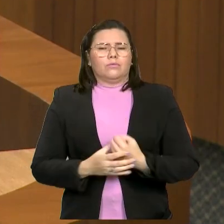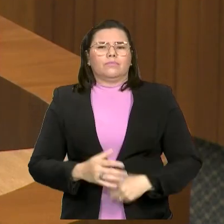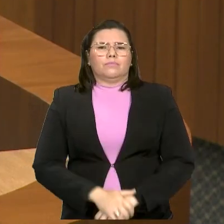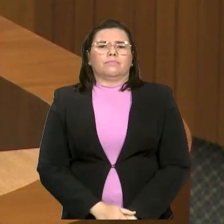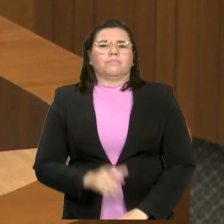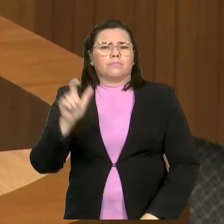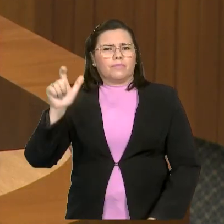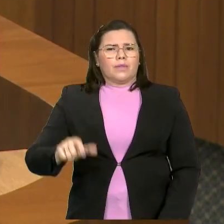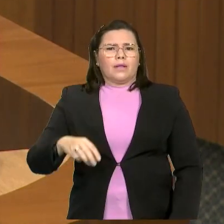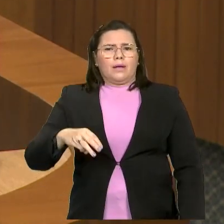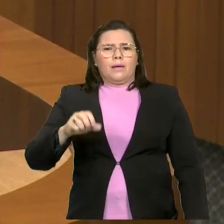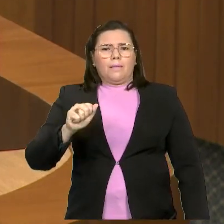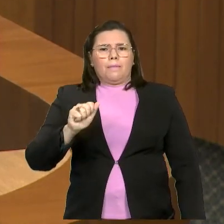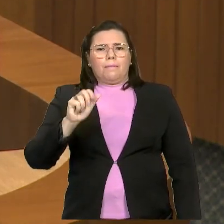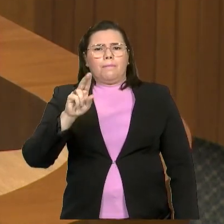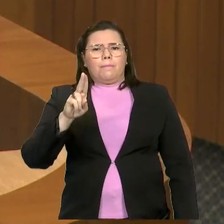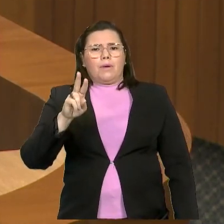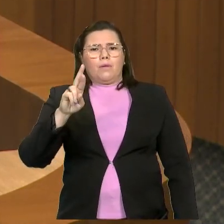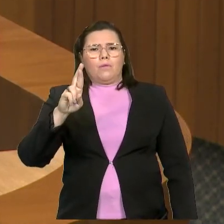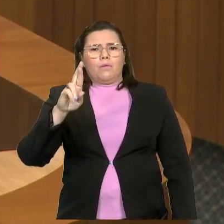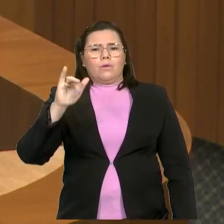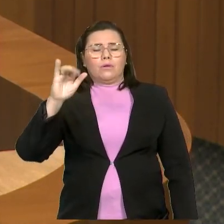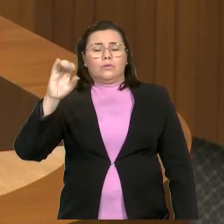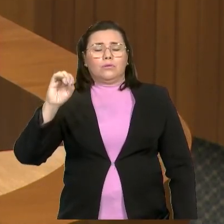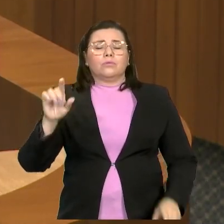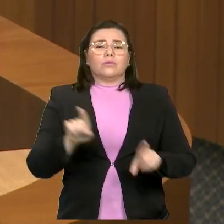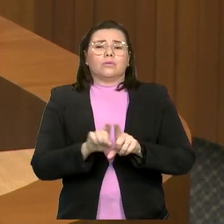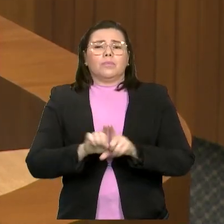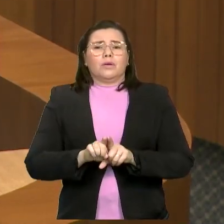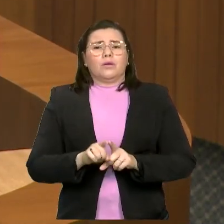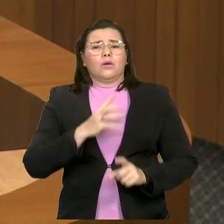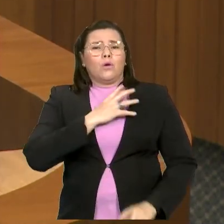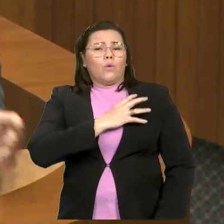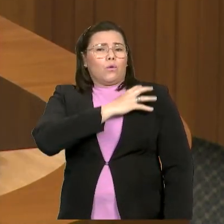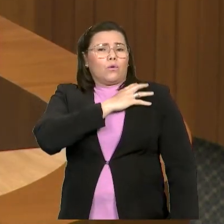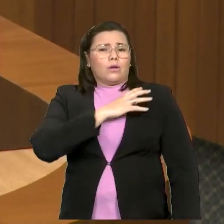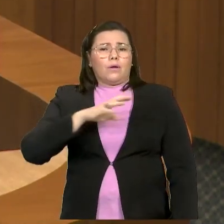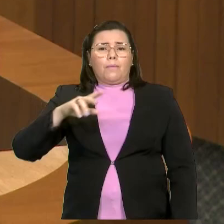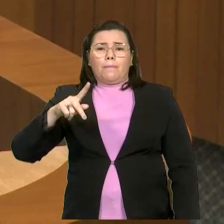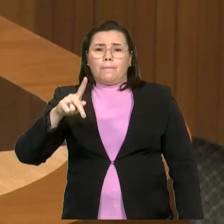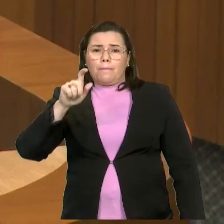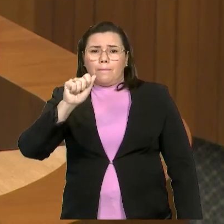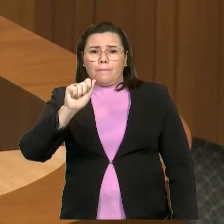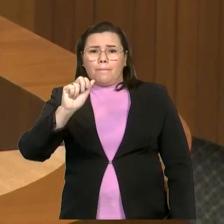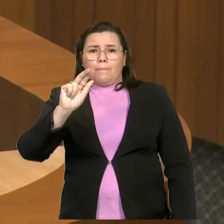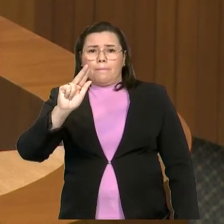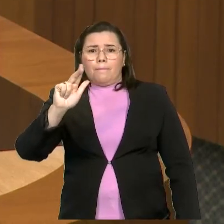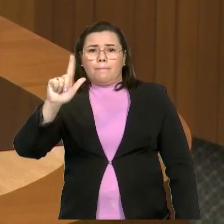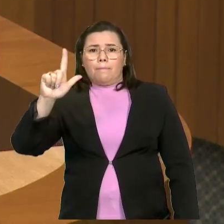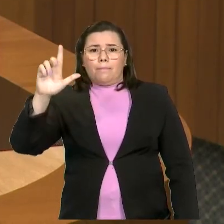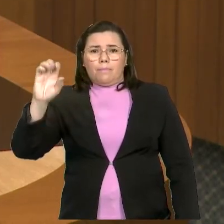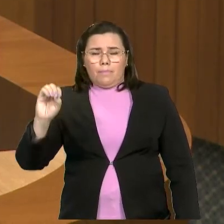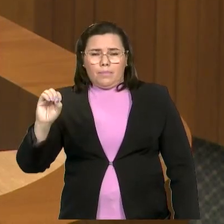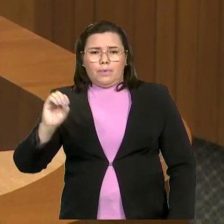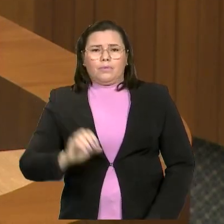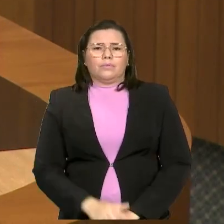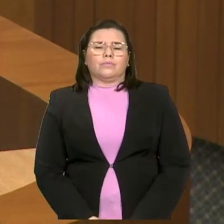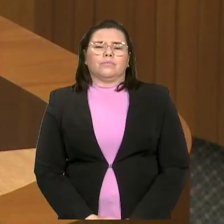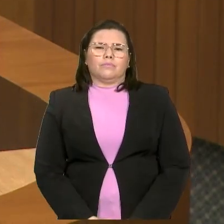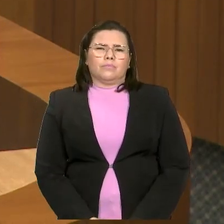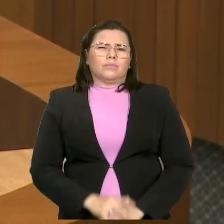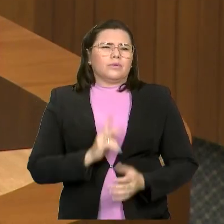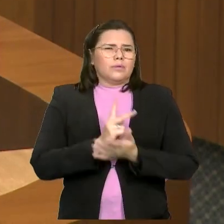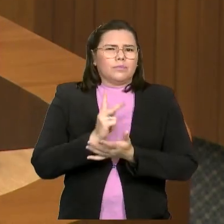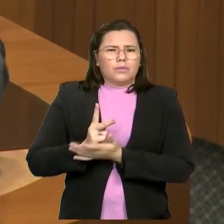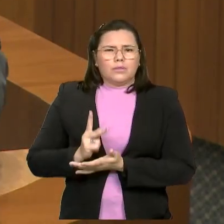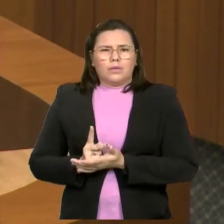e o coronel Paulo, que estão atentos a esses movimentos da bandidagem em todo o Maranhão, aqui em São